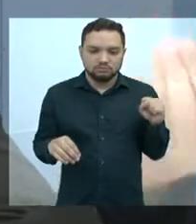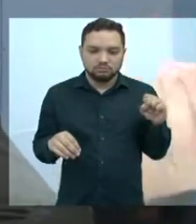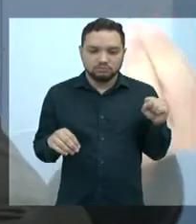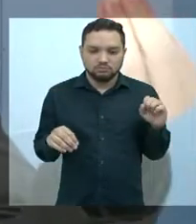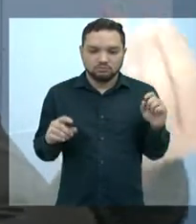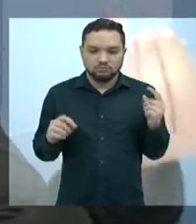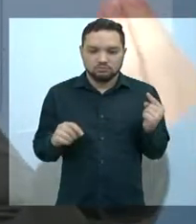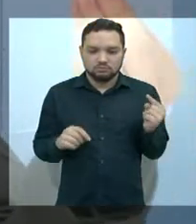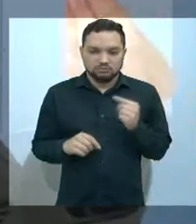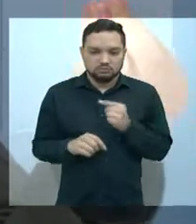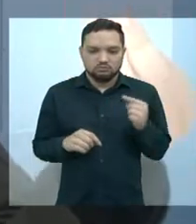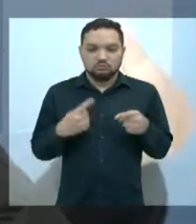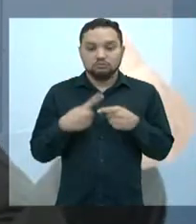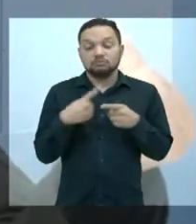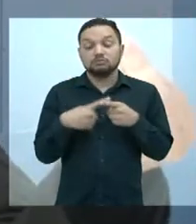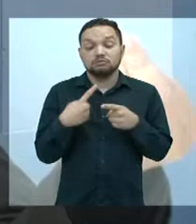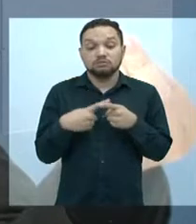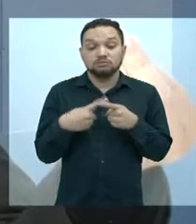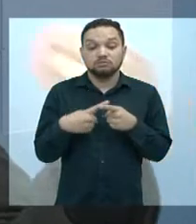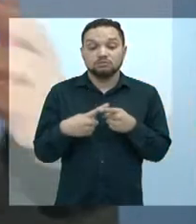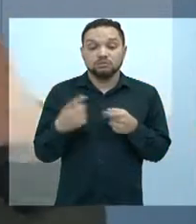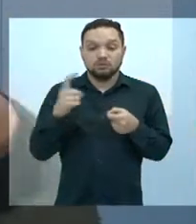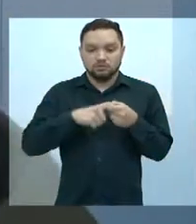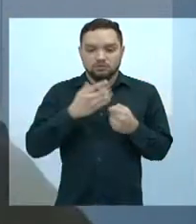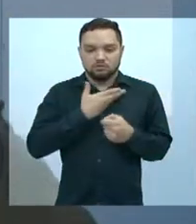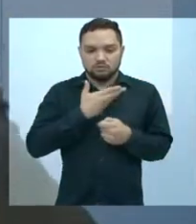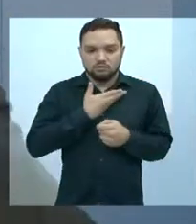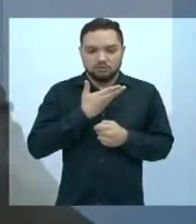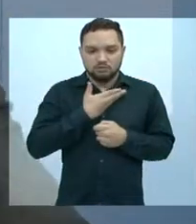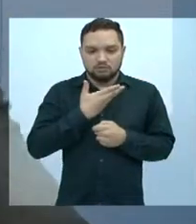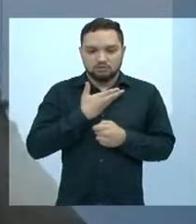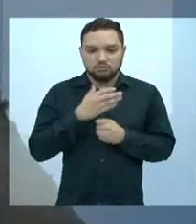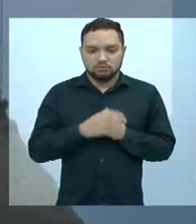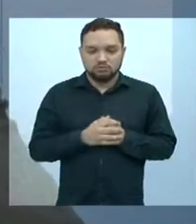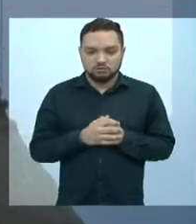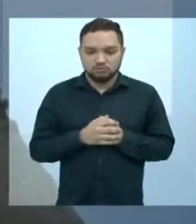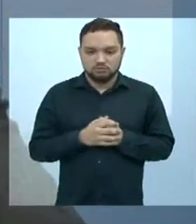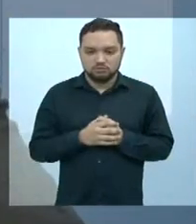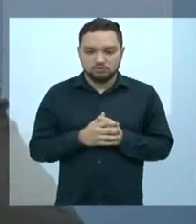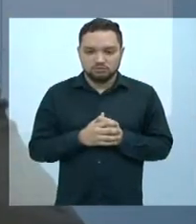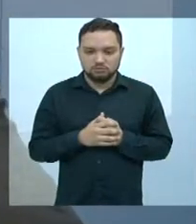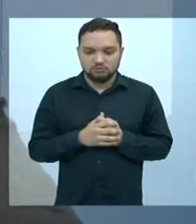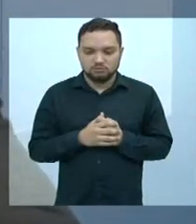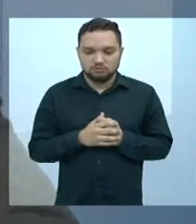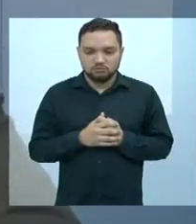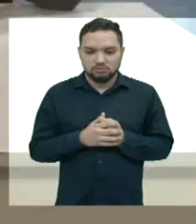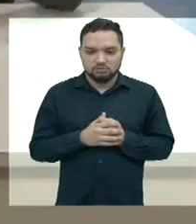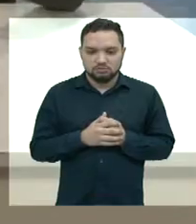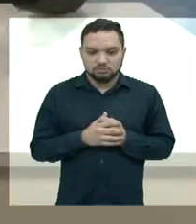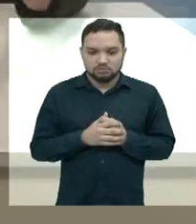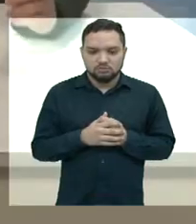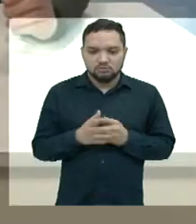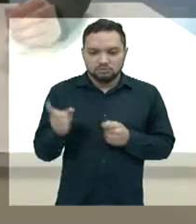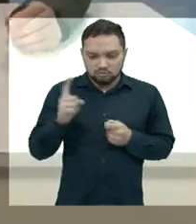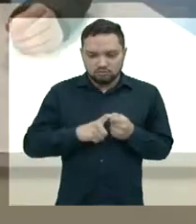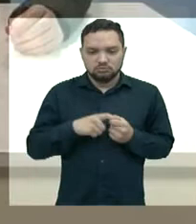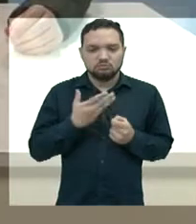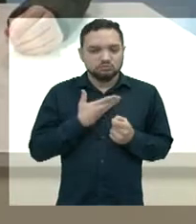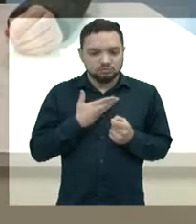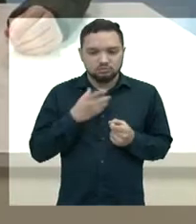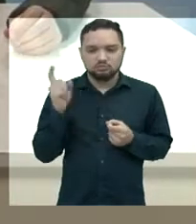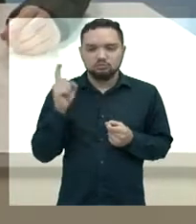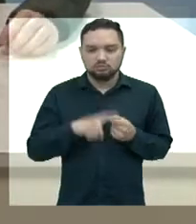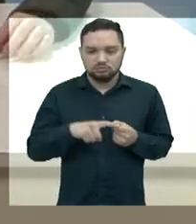Gereissati reataram a amizade. Vamos colocar nesse primeiro ponto. Amizade reatada. A amizade está reatada, eles voltaram a